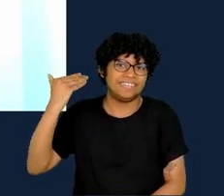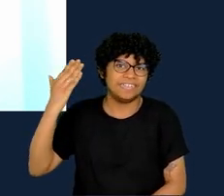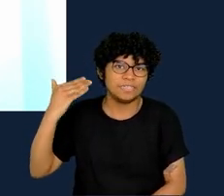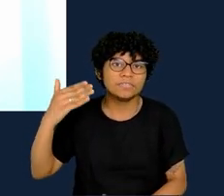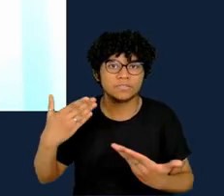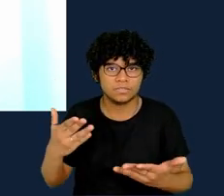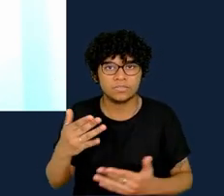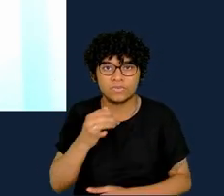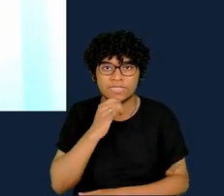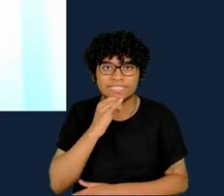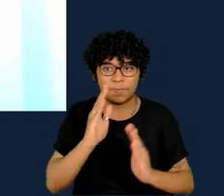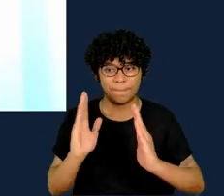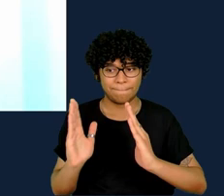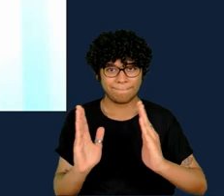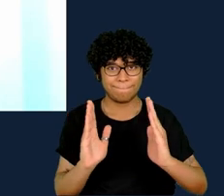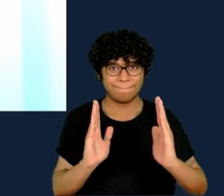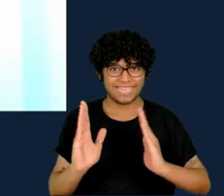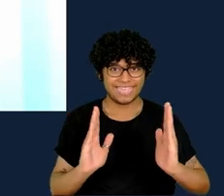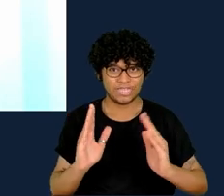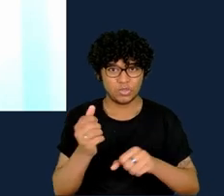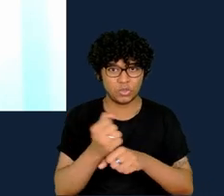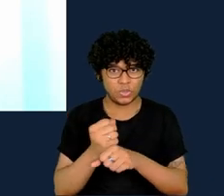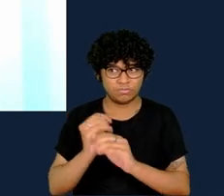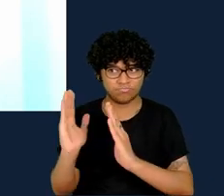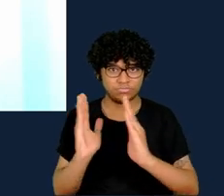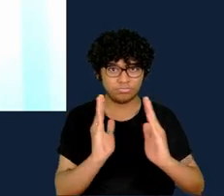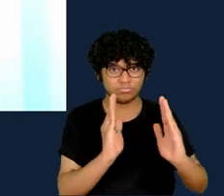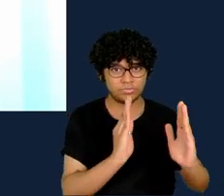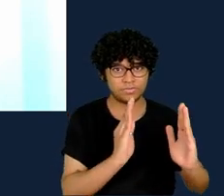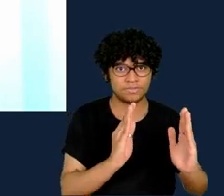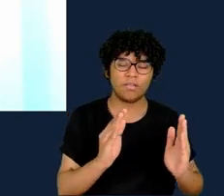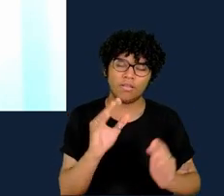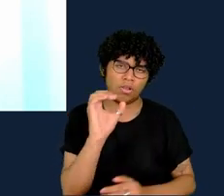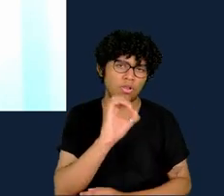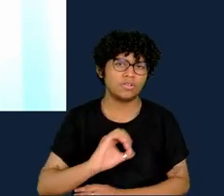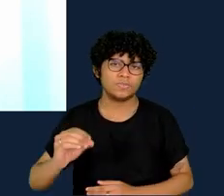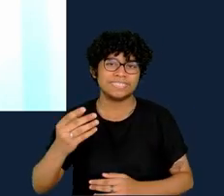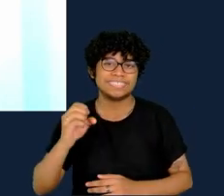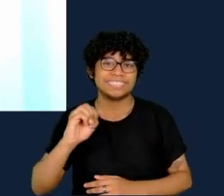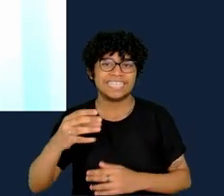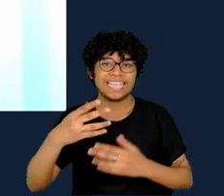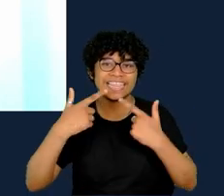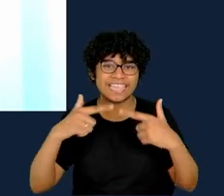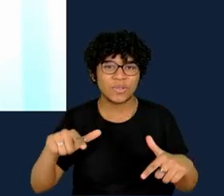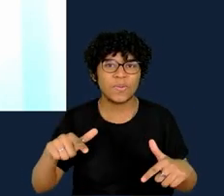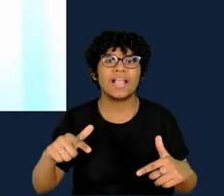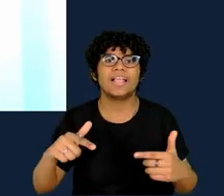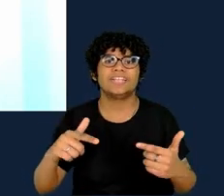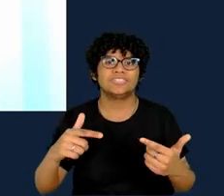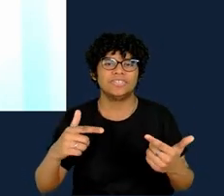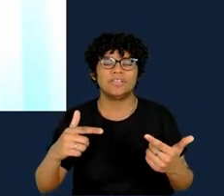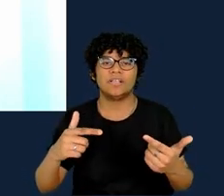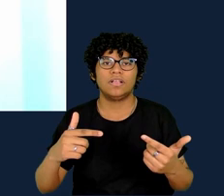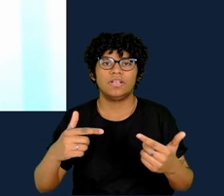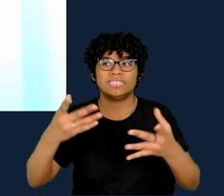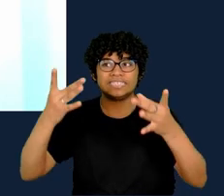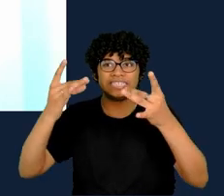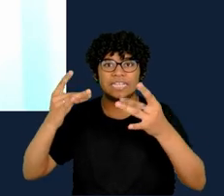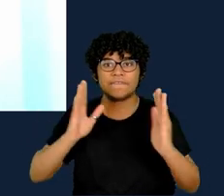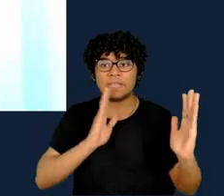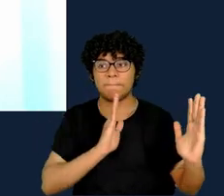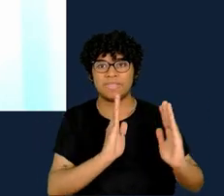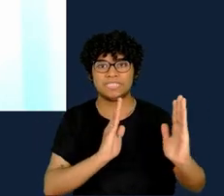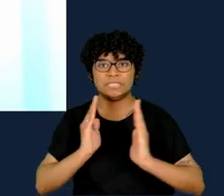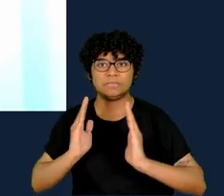das estações é ótimo, porque se houver uma linguagem para descrever estações que não adiram a outra